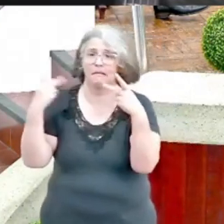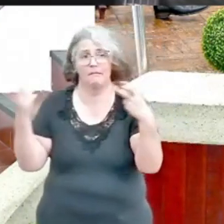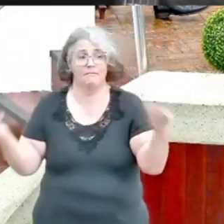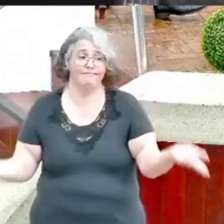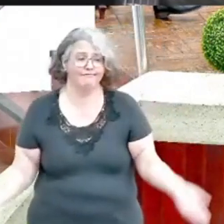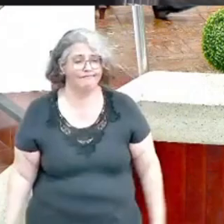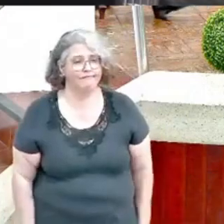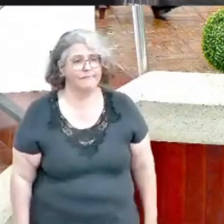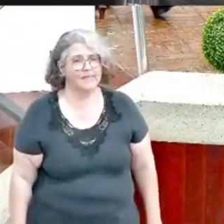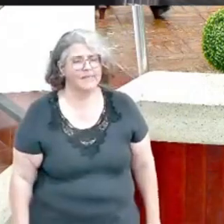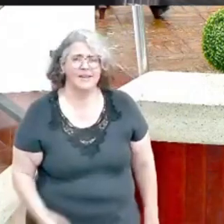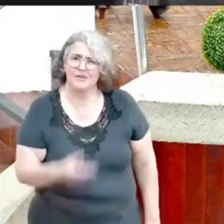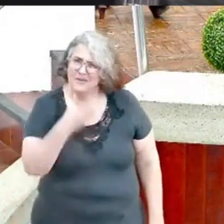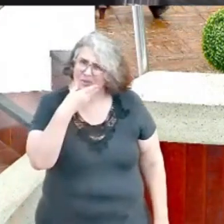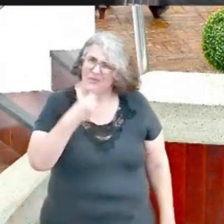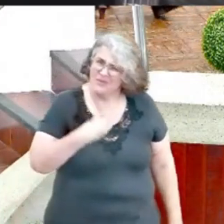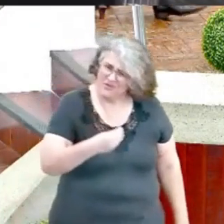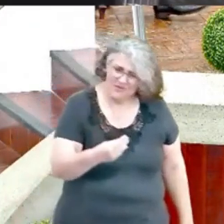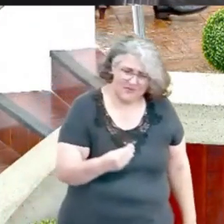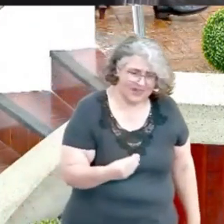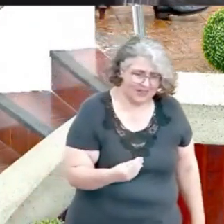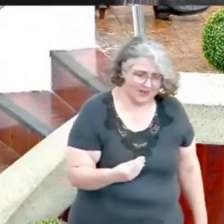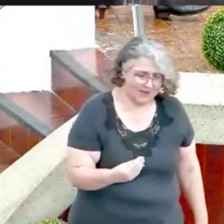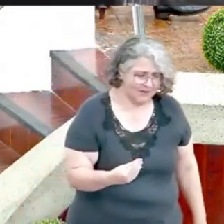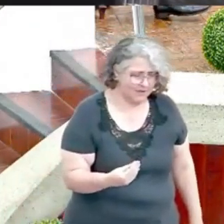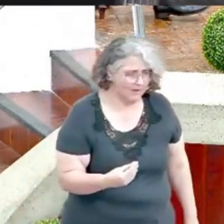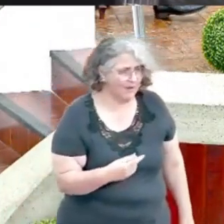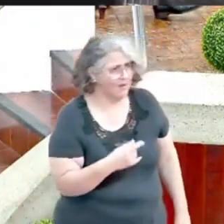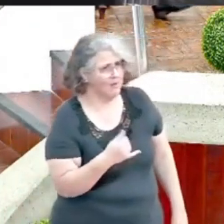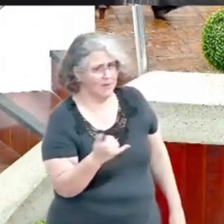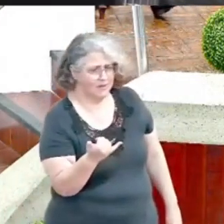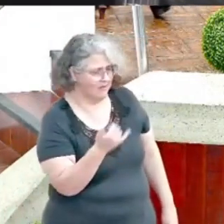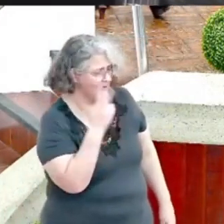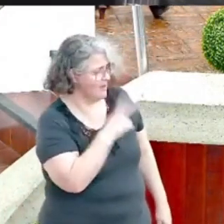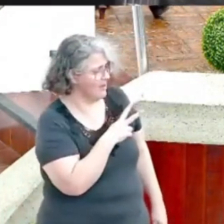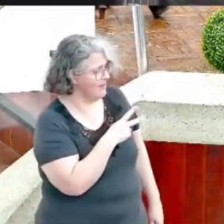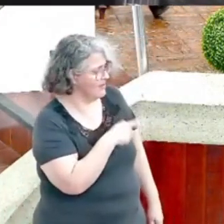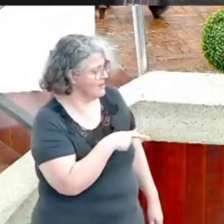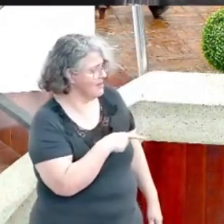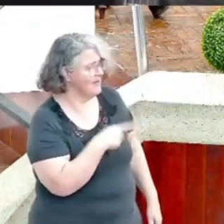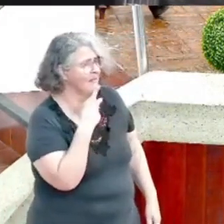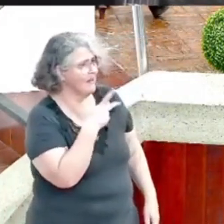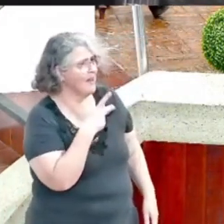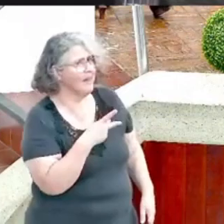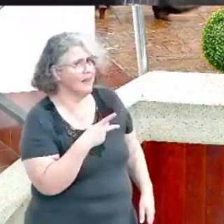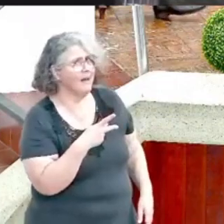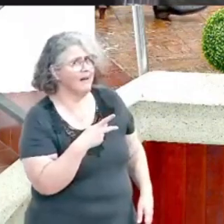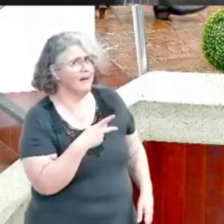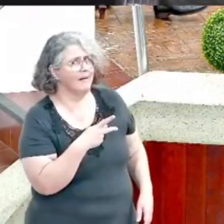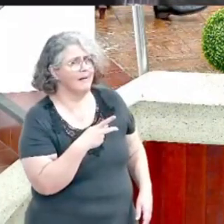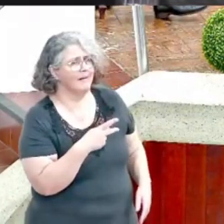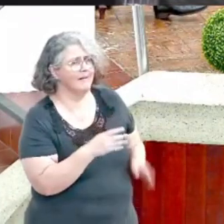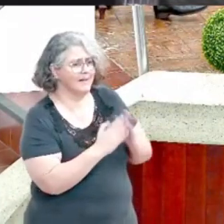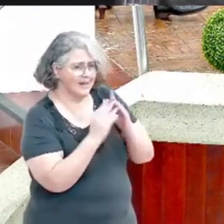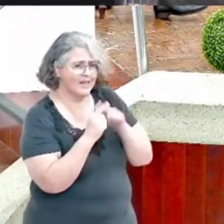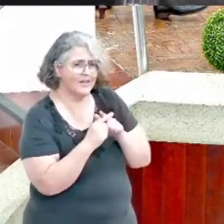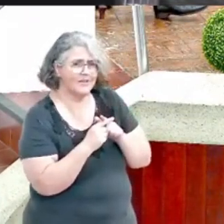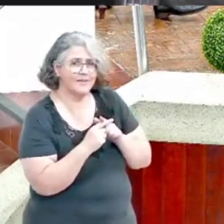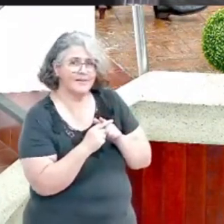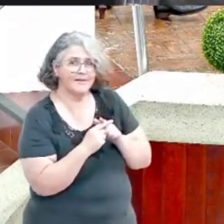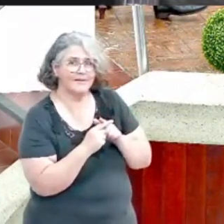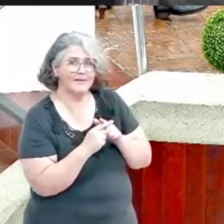Seus filhos, quando ouvem você falar sobre a igreja, têm motivos para